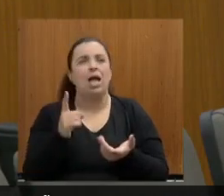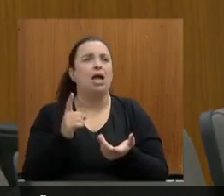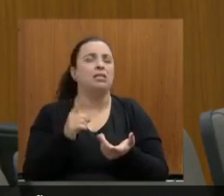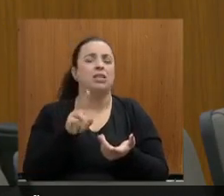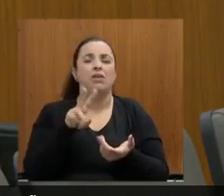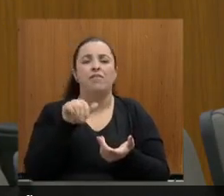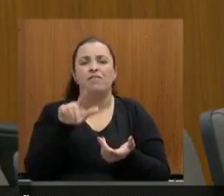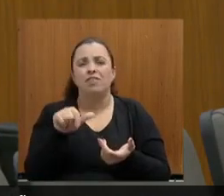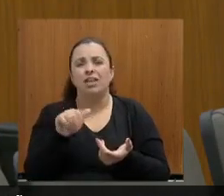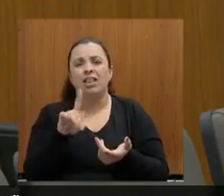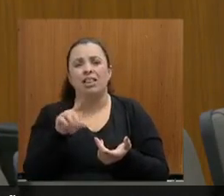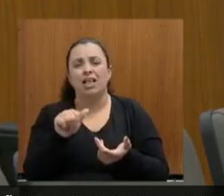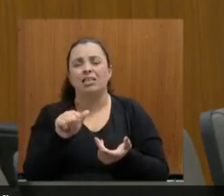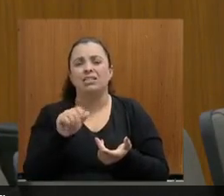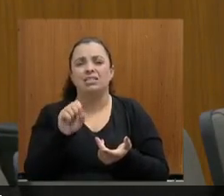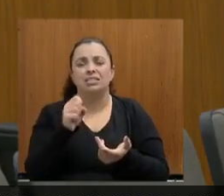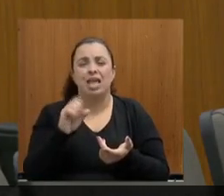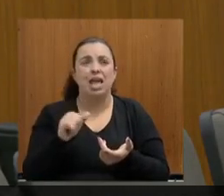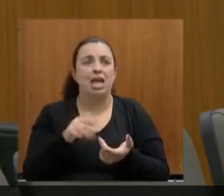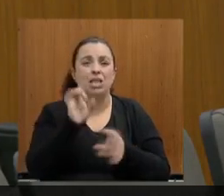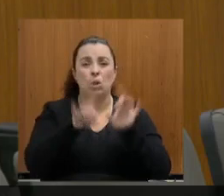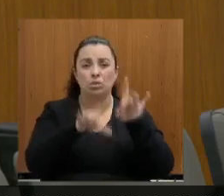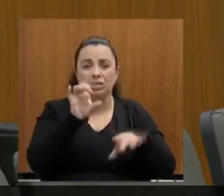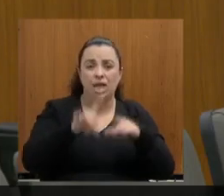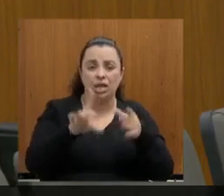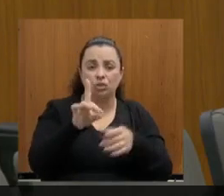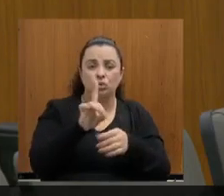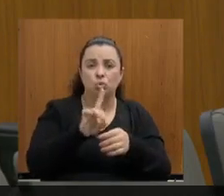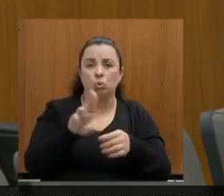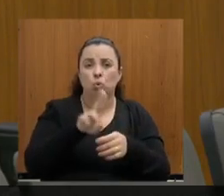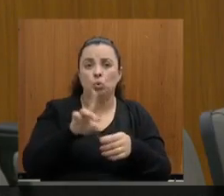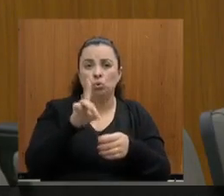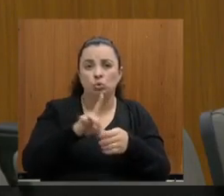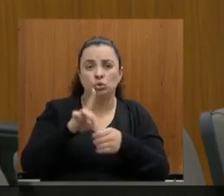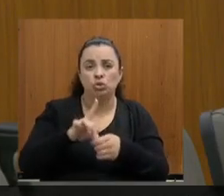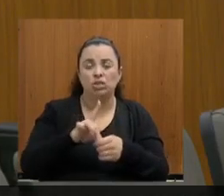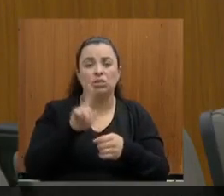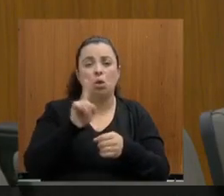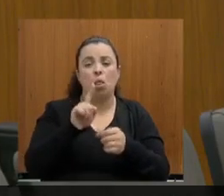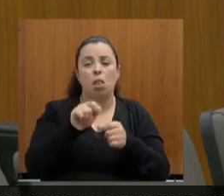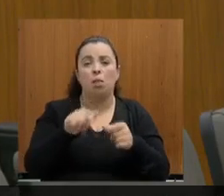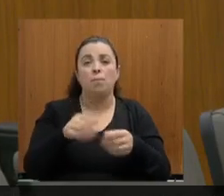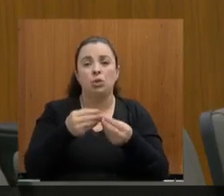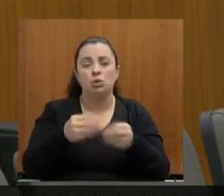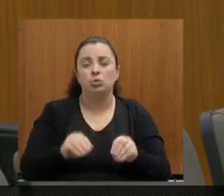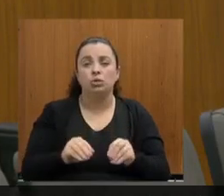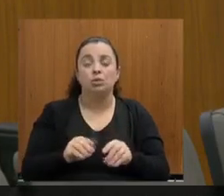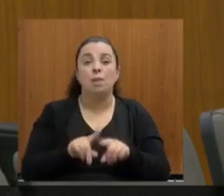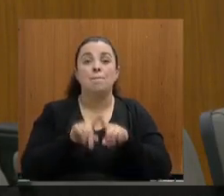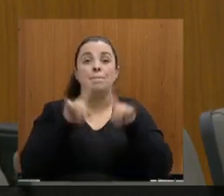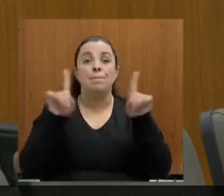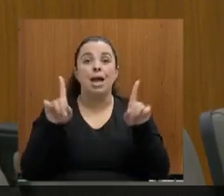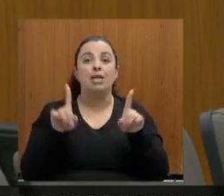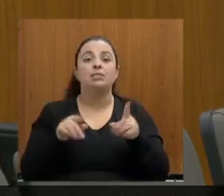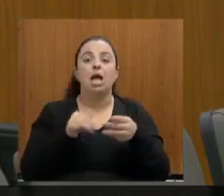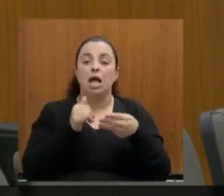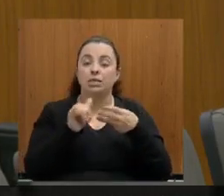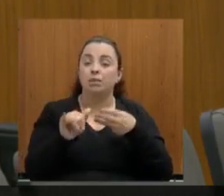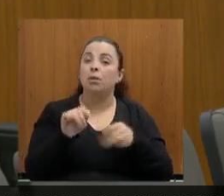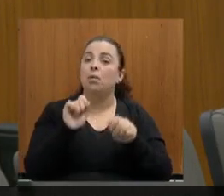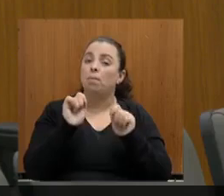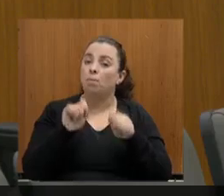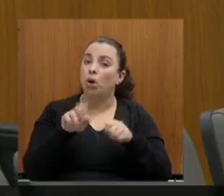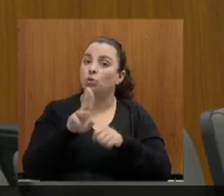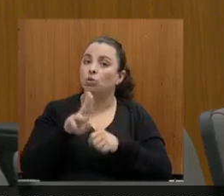de diesel lá mas a Cemig pode ela pode ele ficar um vagão e esse vagão transportar as